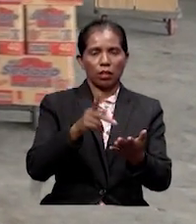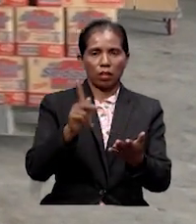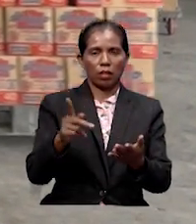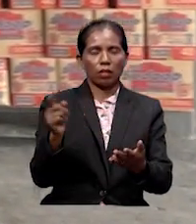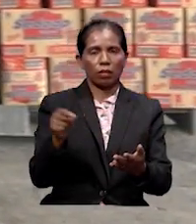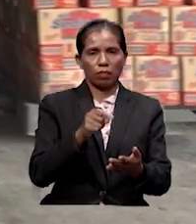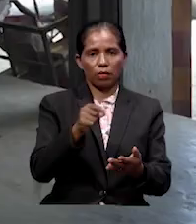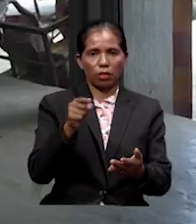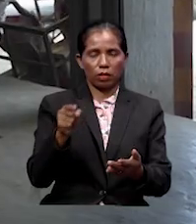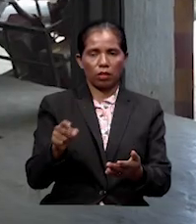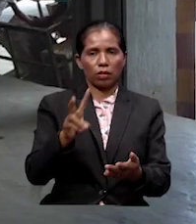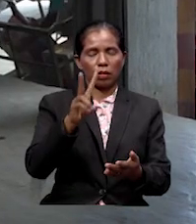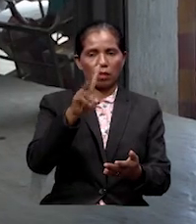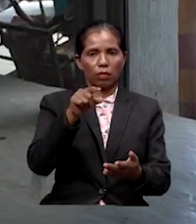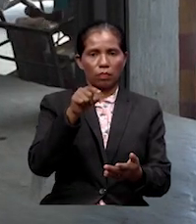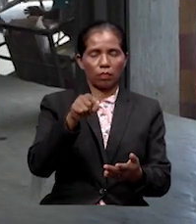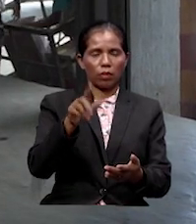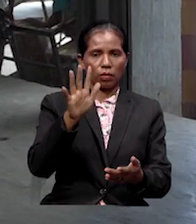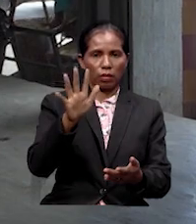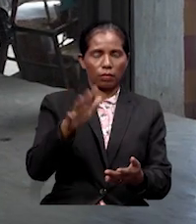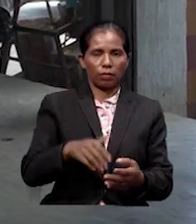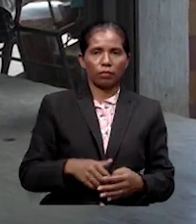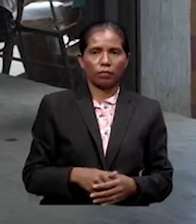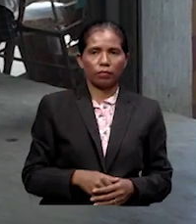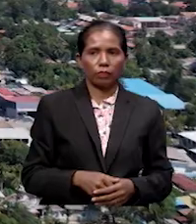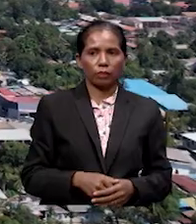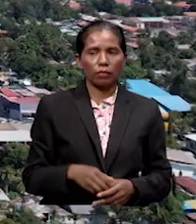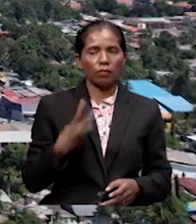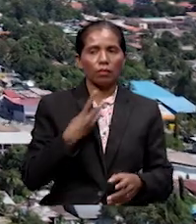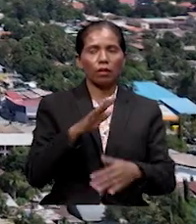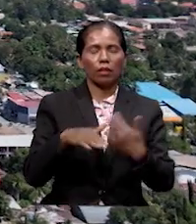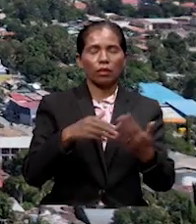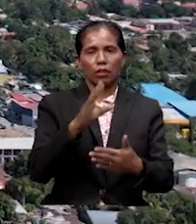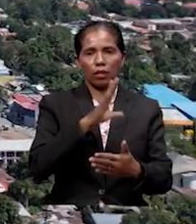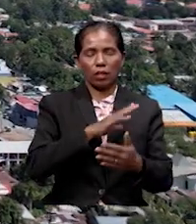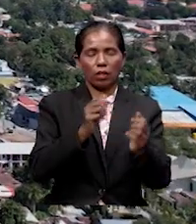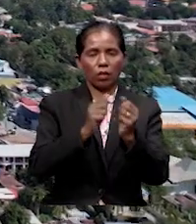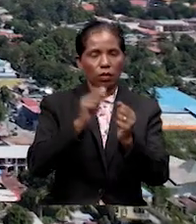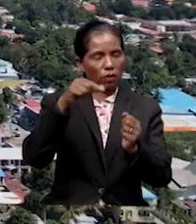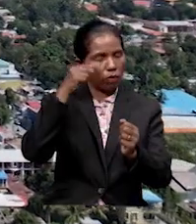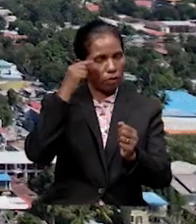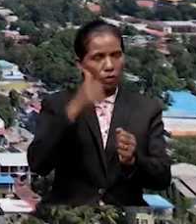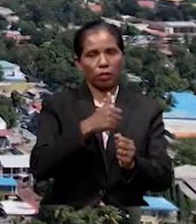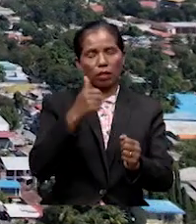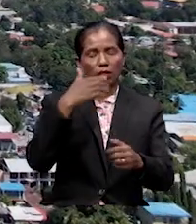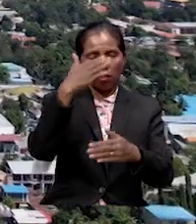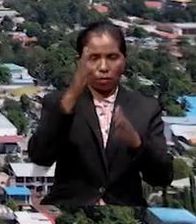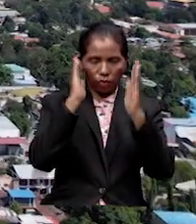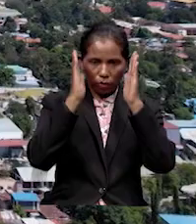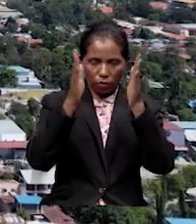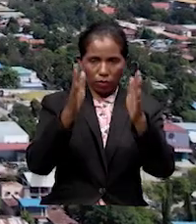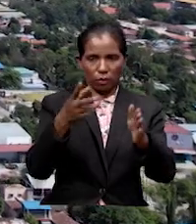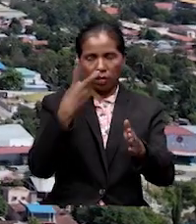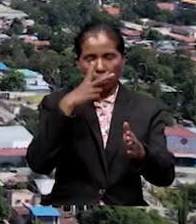por cento rua ponto lima. Ita hotu heng ho governo selo que nebe mai, se tau atenção ba